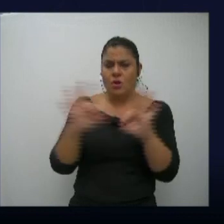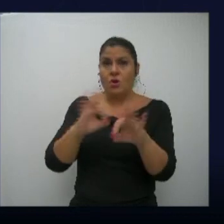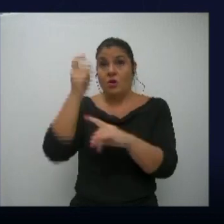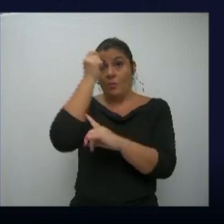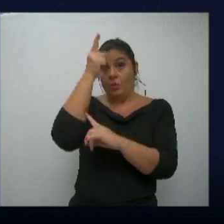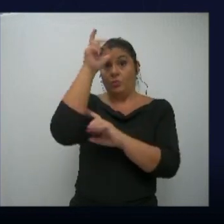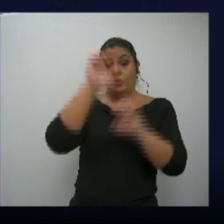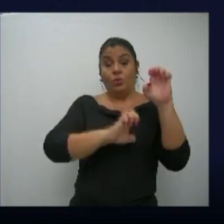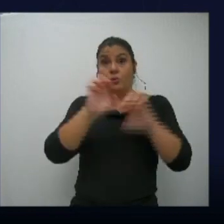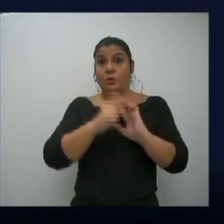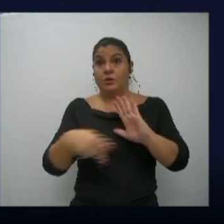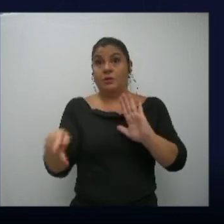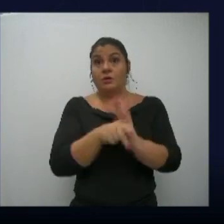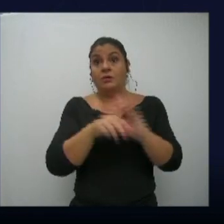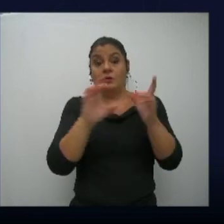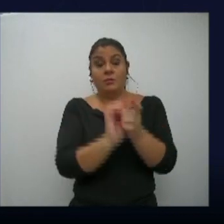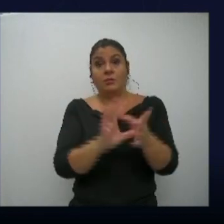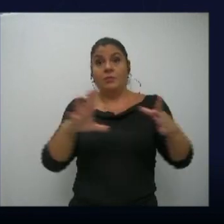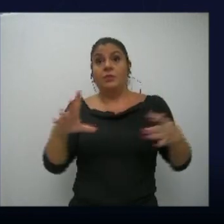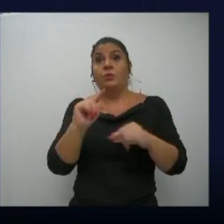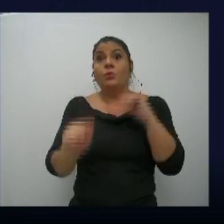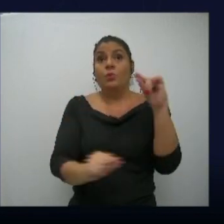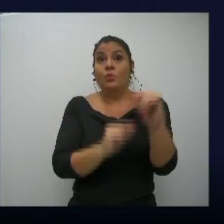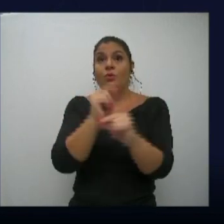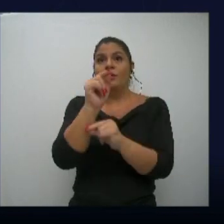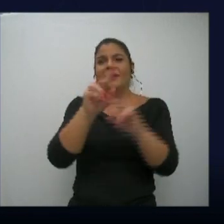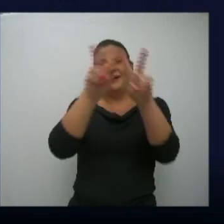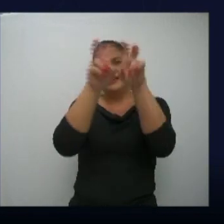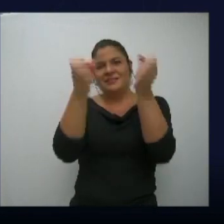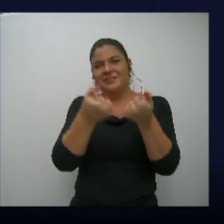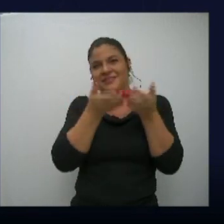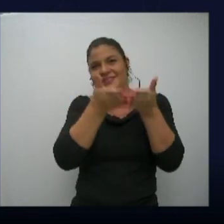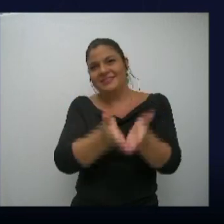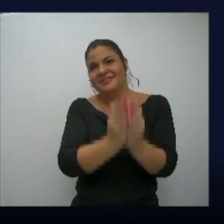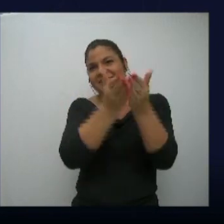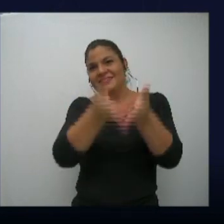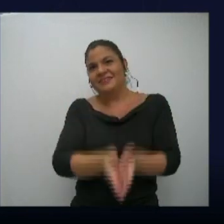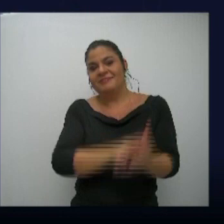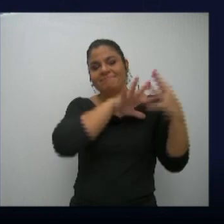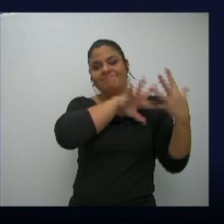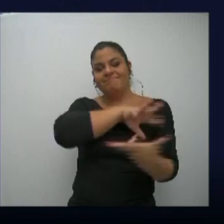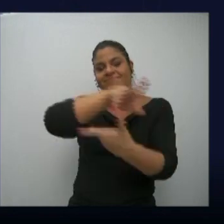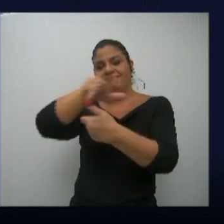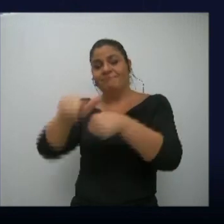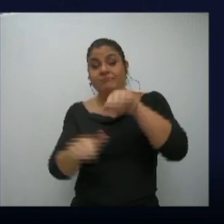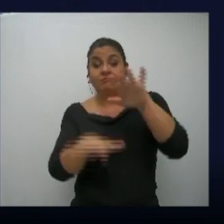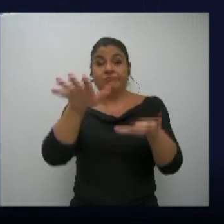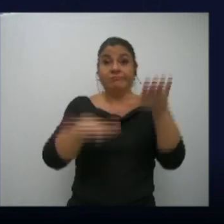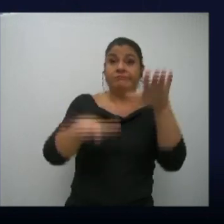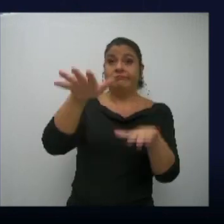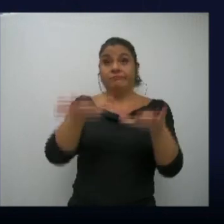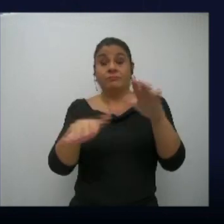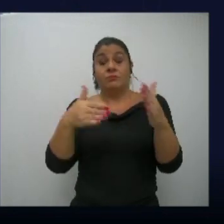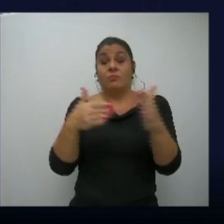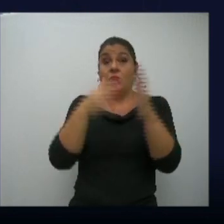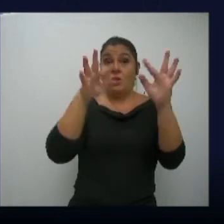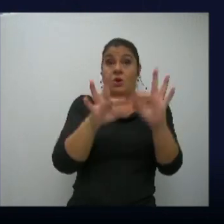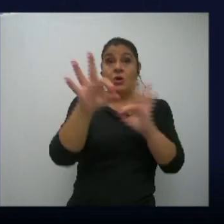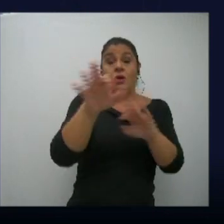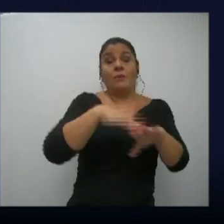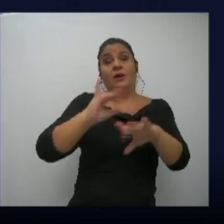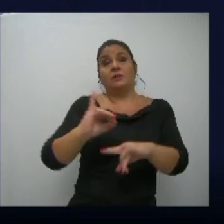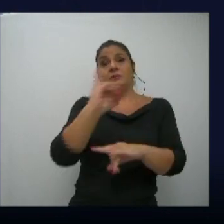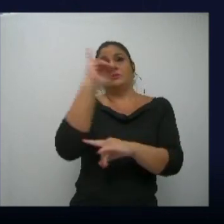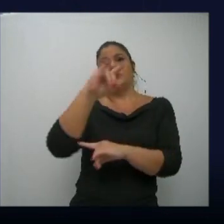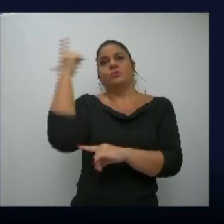corporativa e permita Navegar bem nesse mundo estável que vai ser cada vez mais estável a longo prazo direitinho isso é o mais